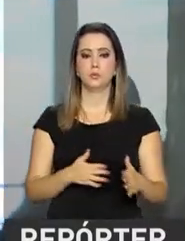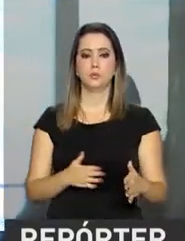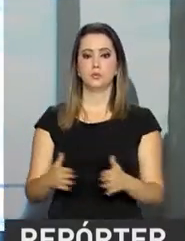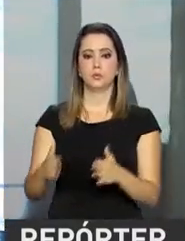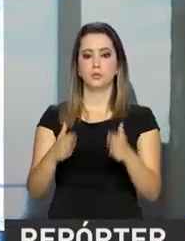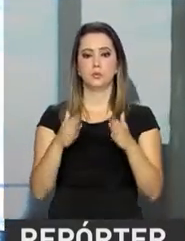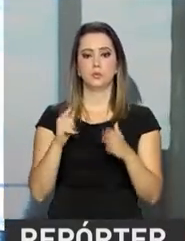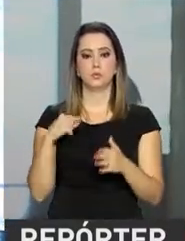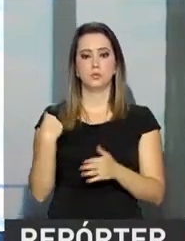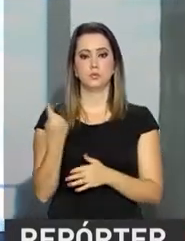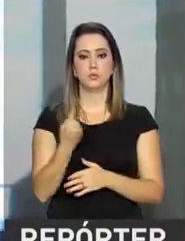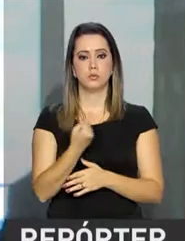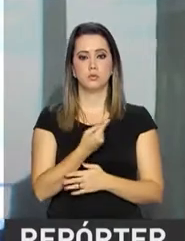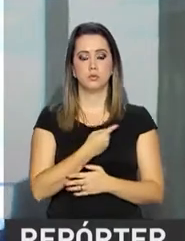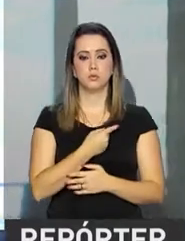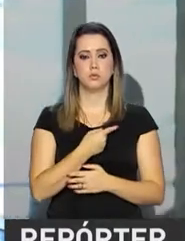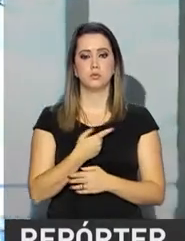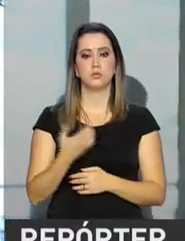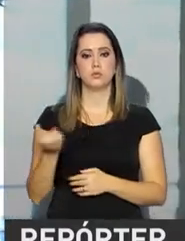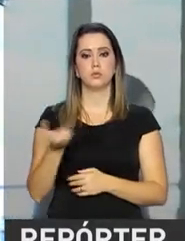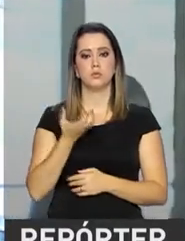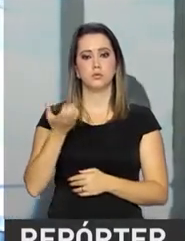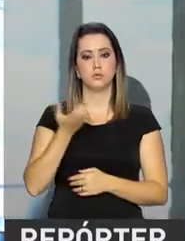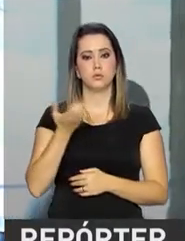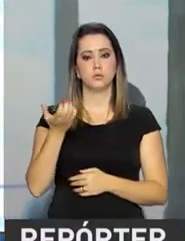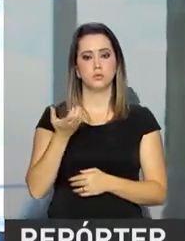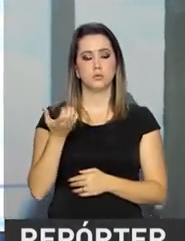daquilo que nós desejamos